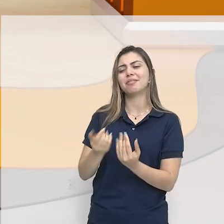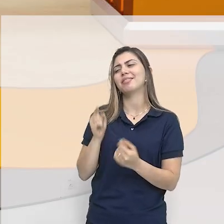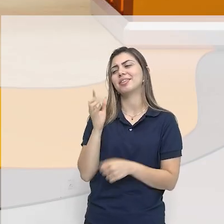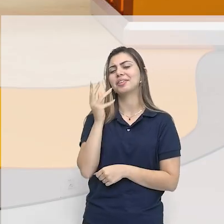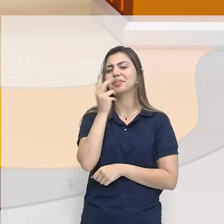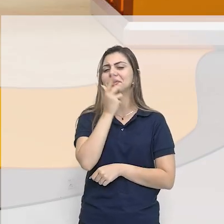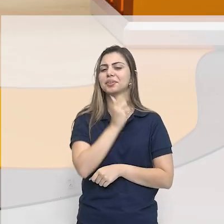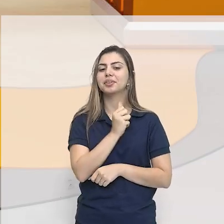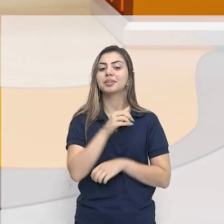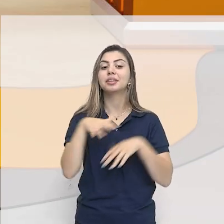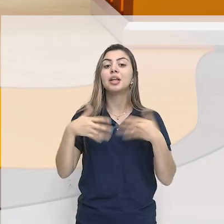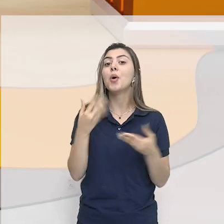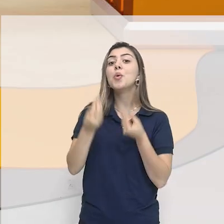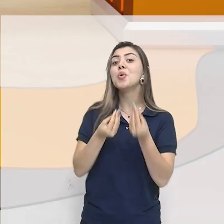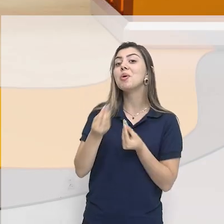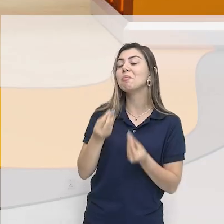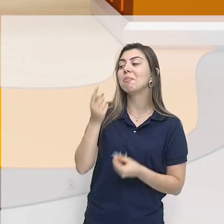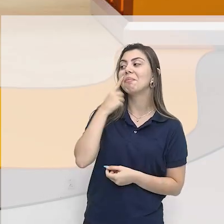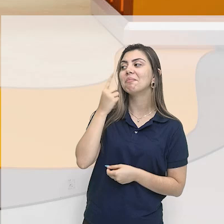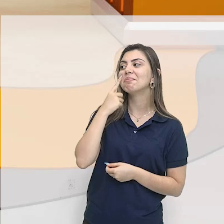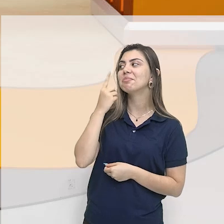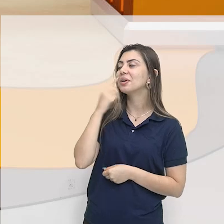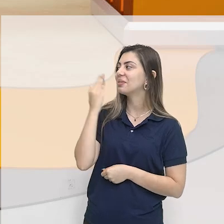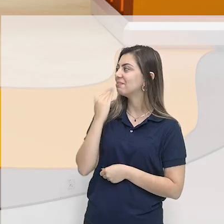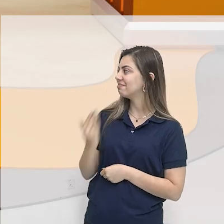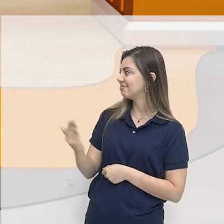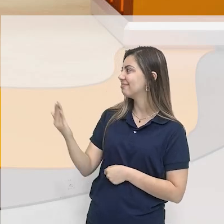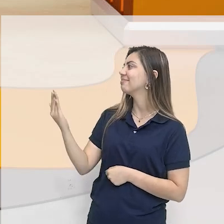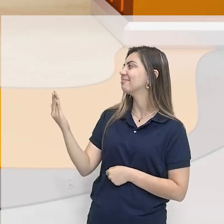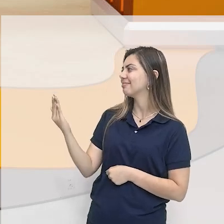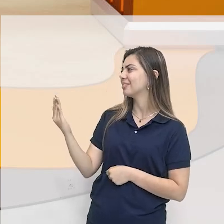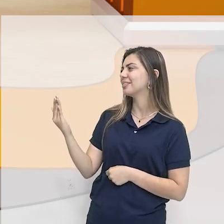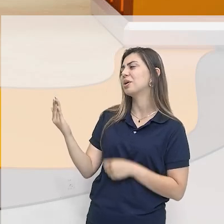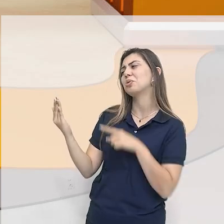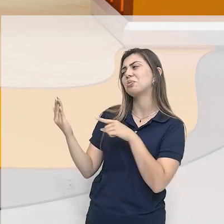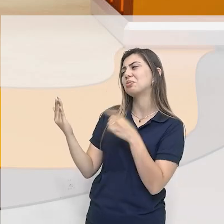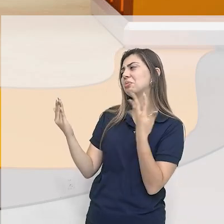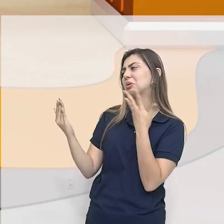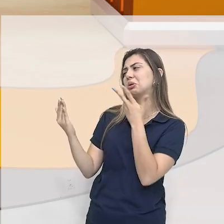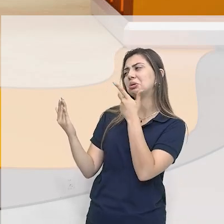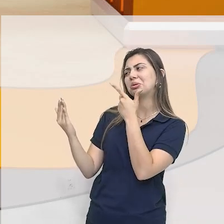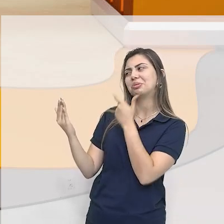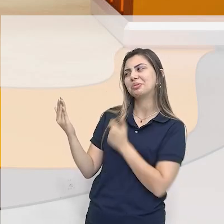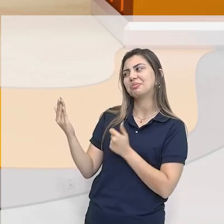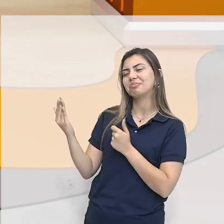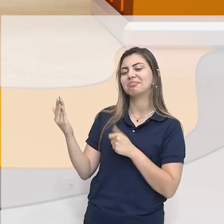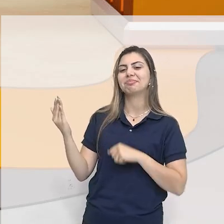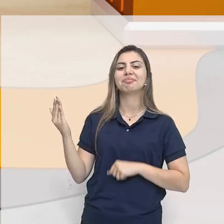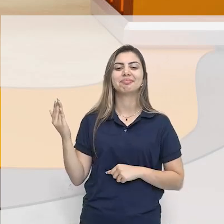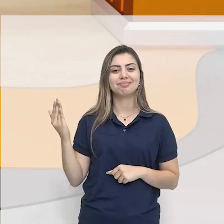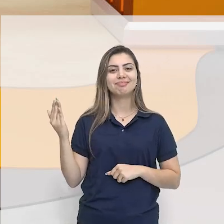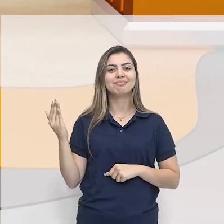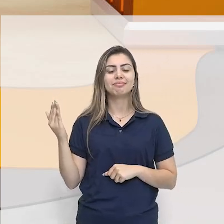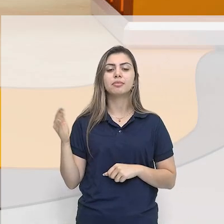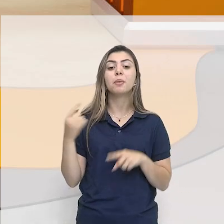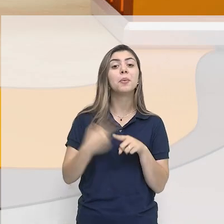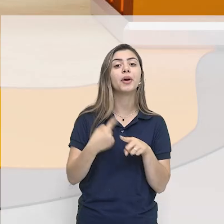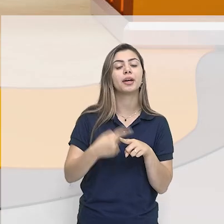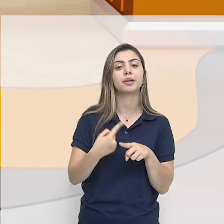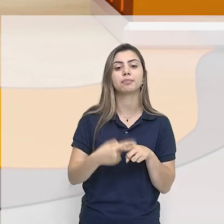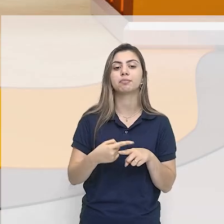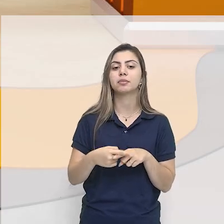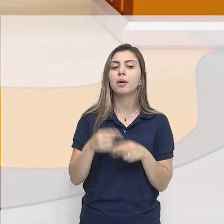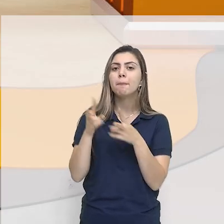né? Vamos ver aqui, então, chamam aqui o Homo erectus. Ai, olha como ele é bonito, né? Por